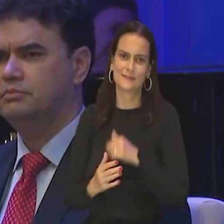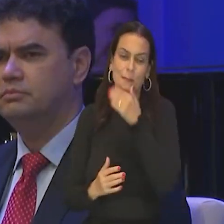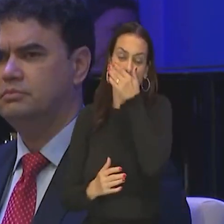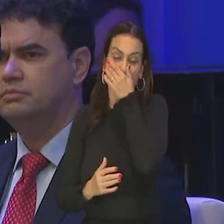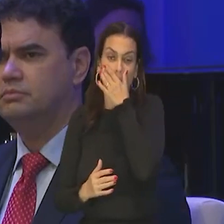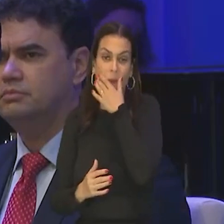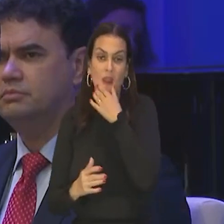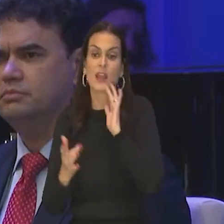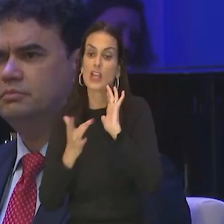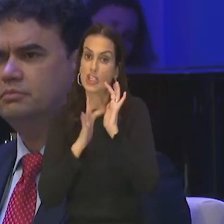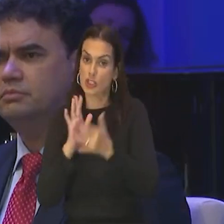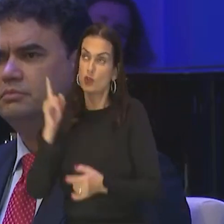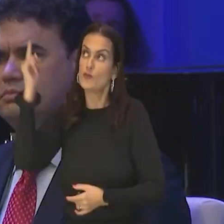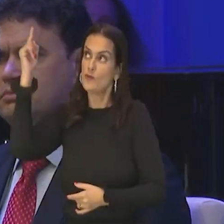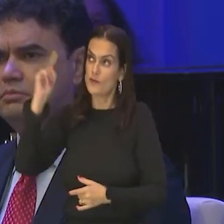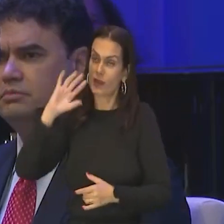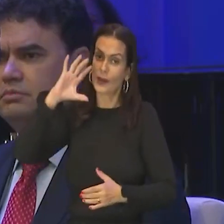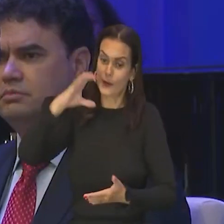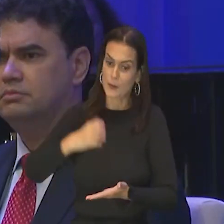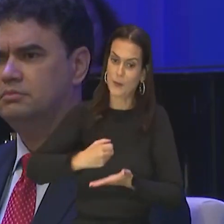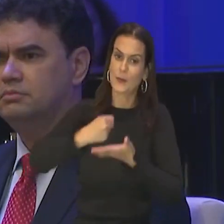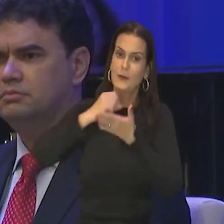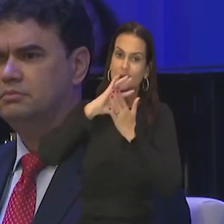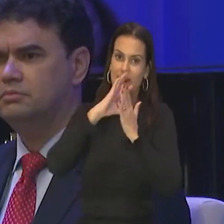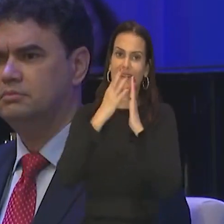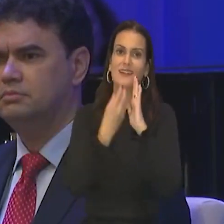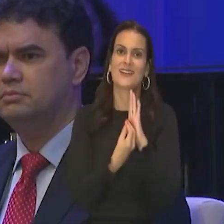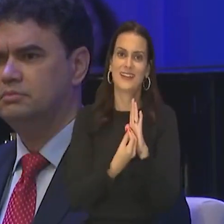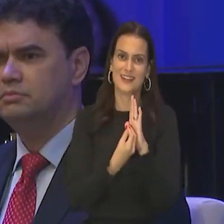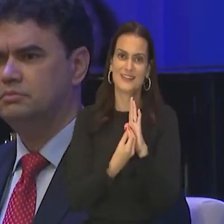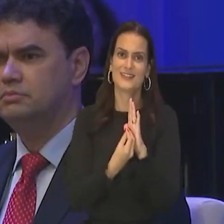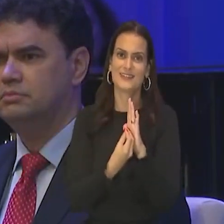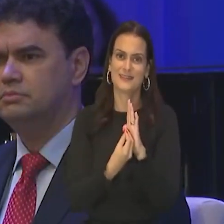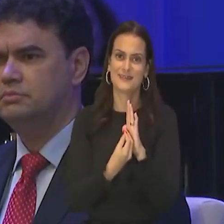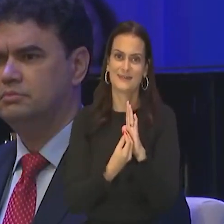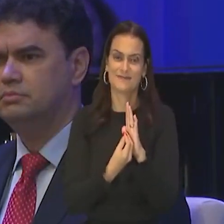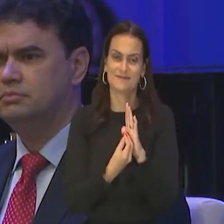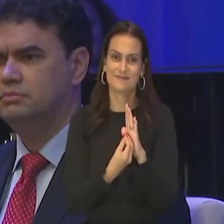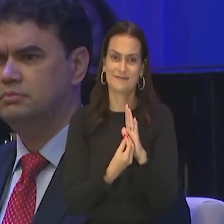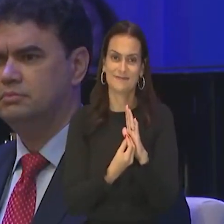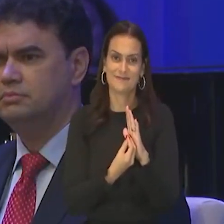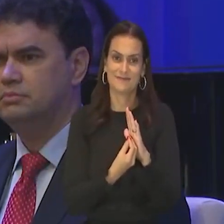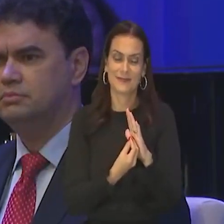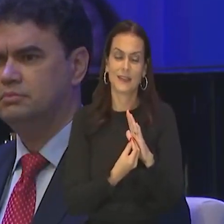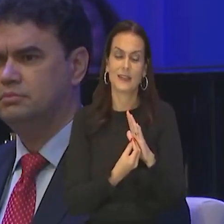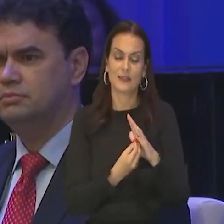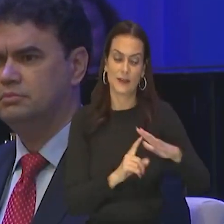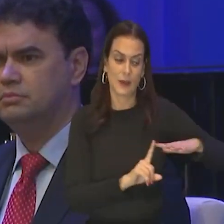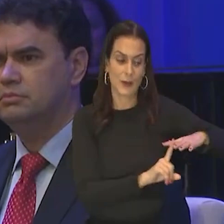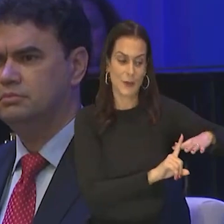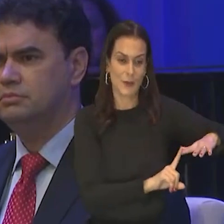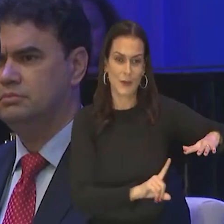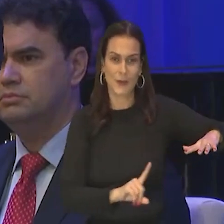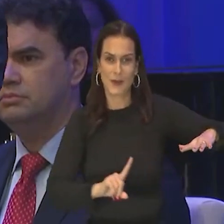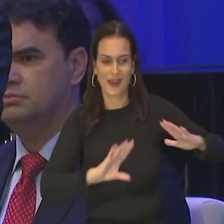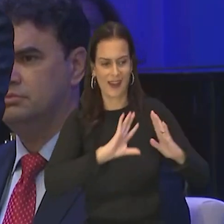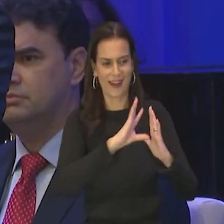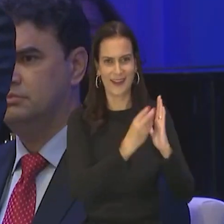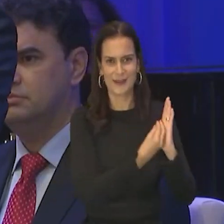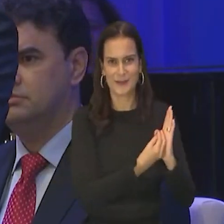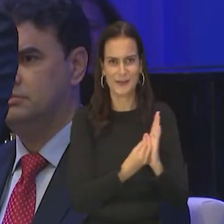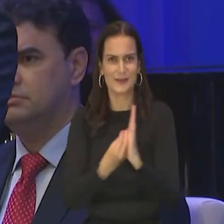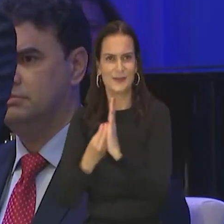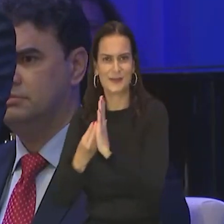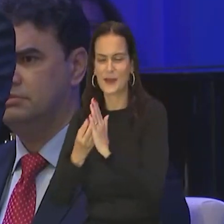E ele virá buscar a sua igreja, irá nos arrancar deste mundo perverso. Então vale a pena ser crente,